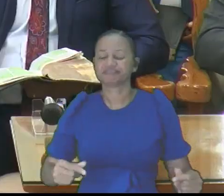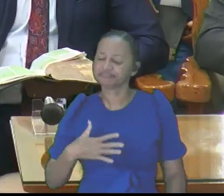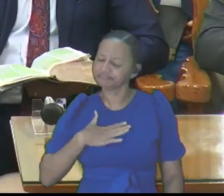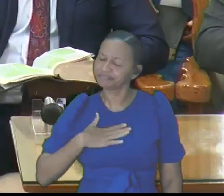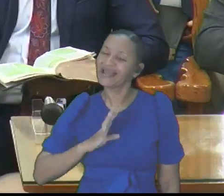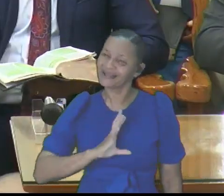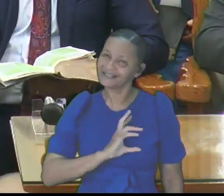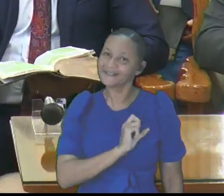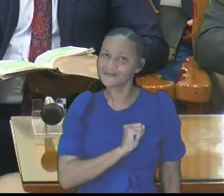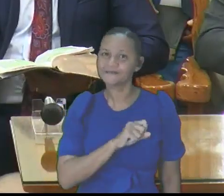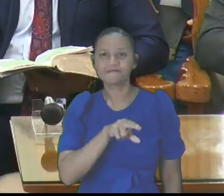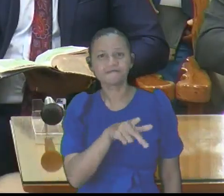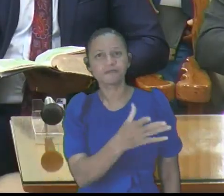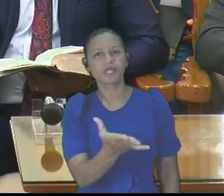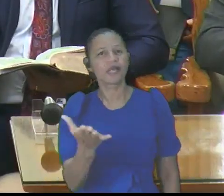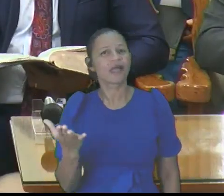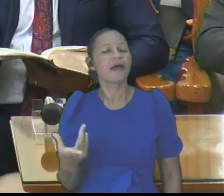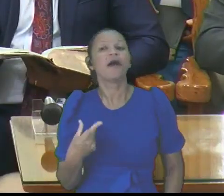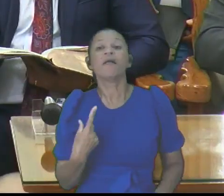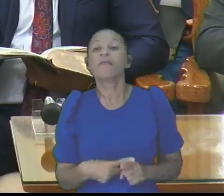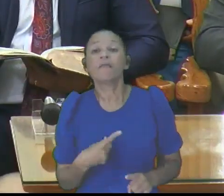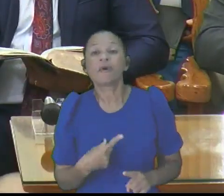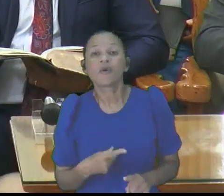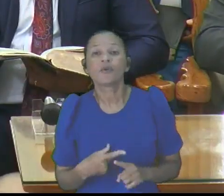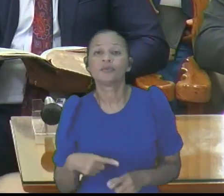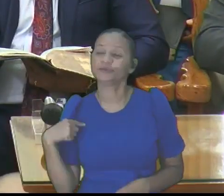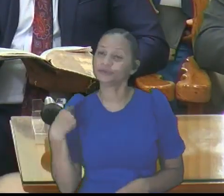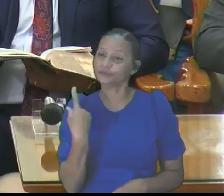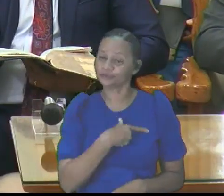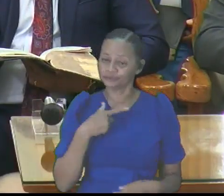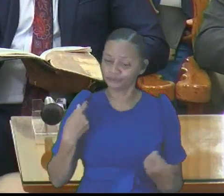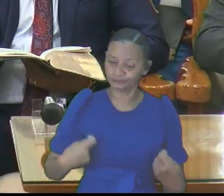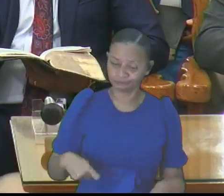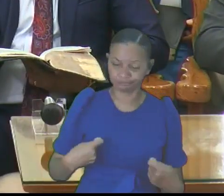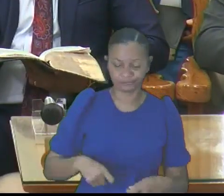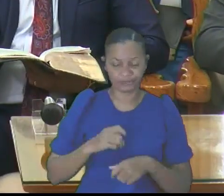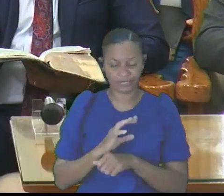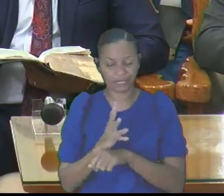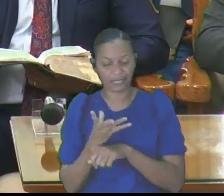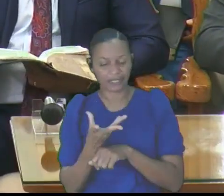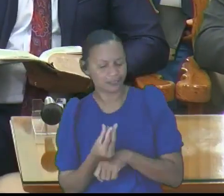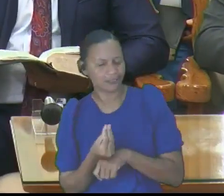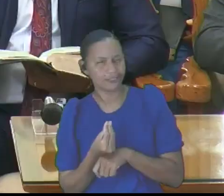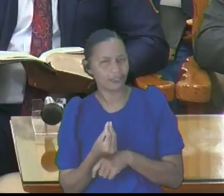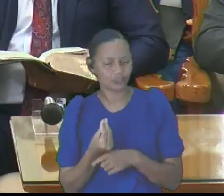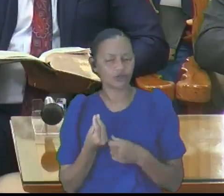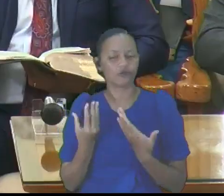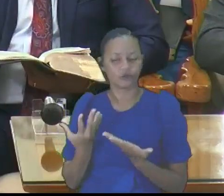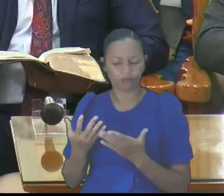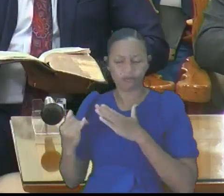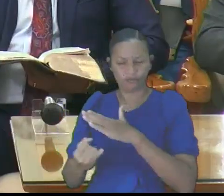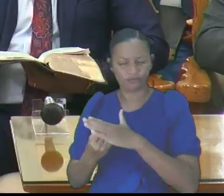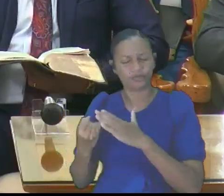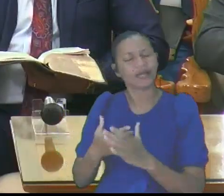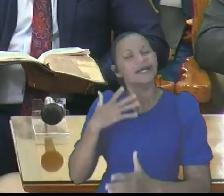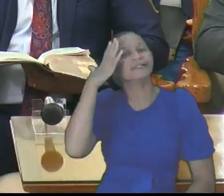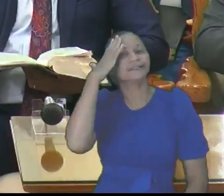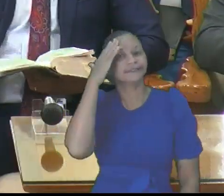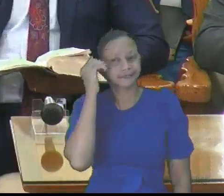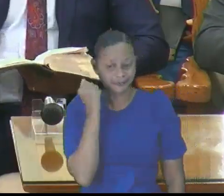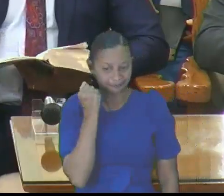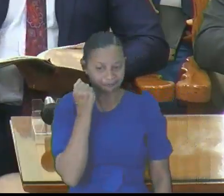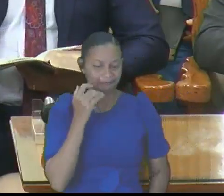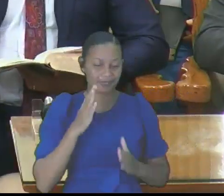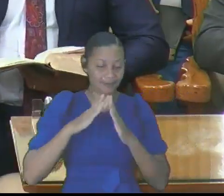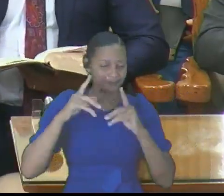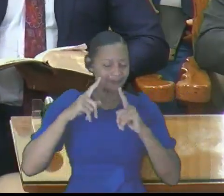amados irmãos, por que nós precisamos da igreja também como instituição? Nós sabemos que a igreja não é o